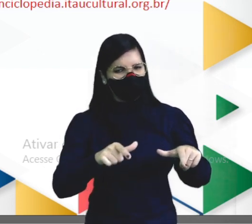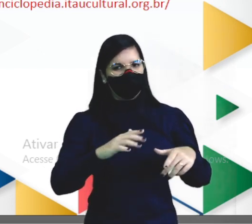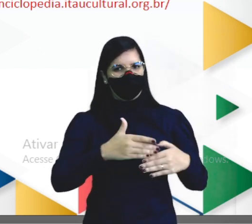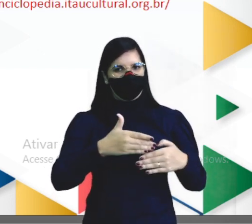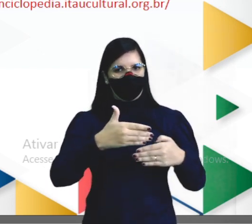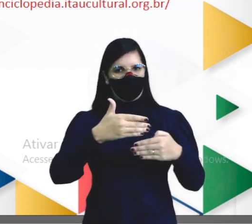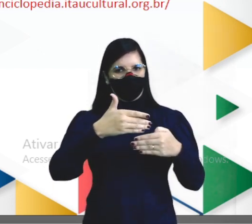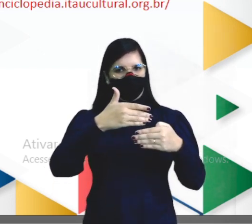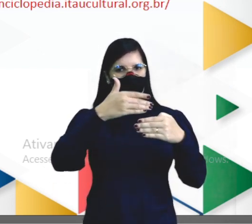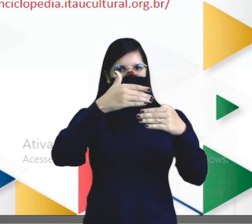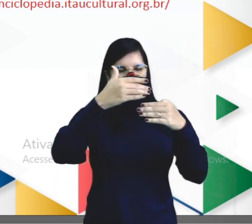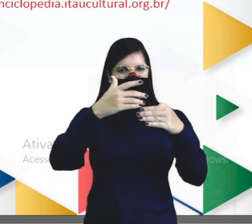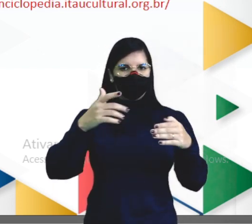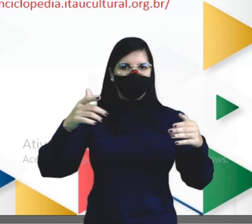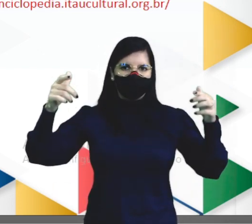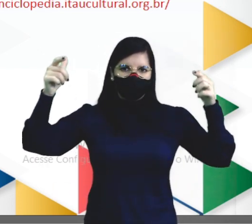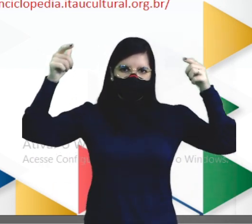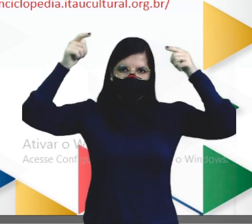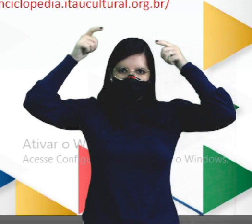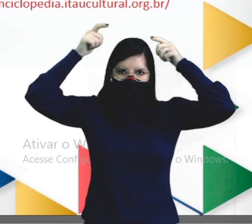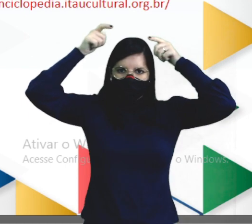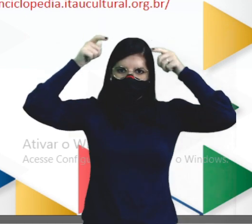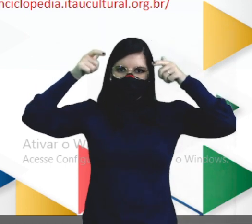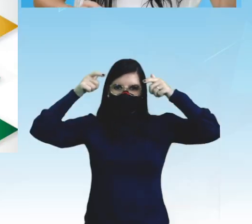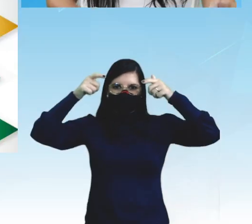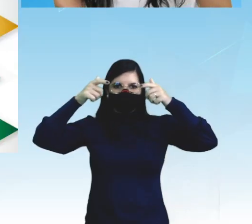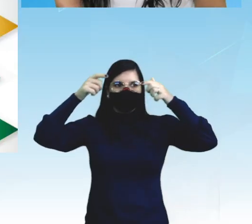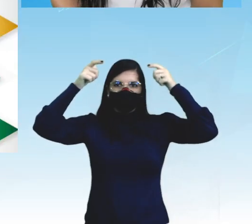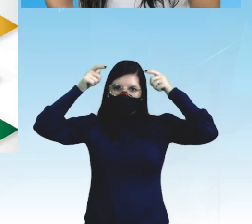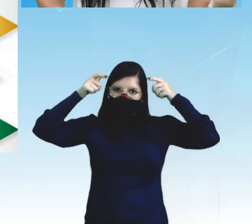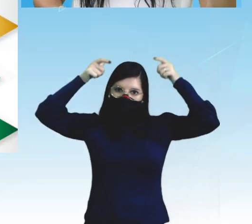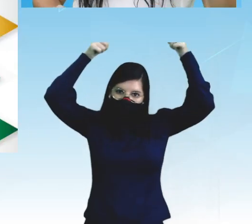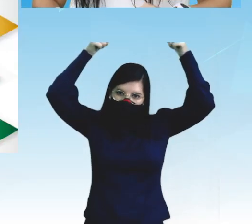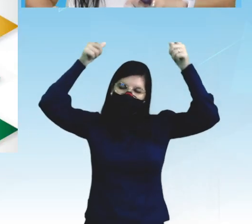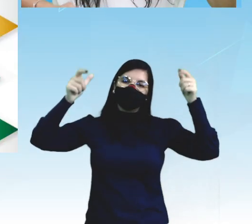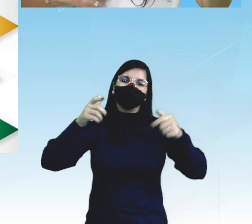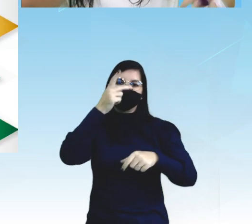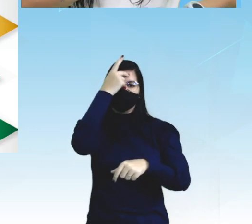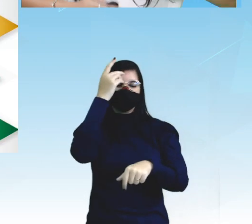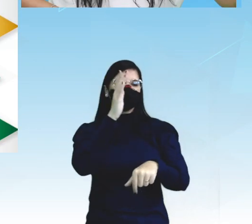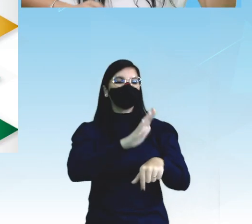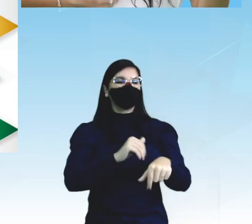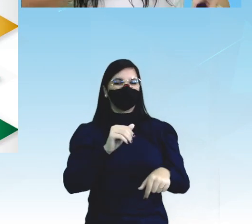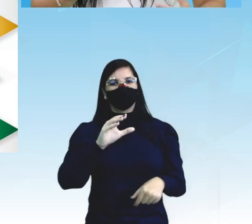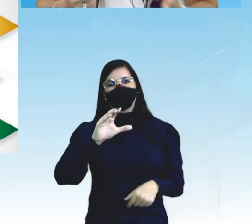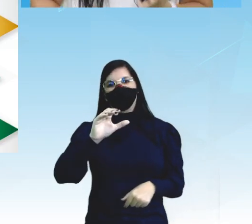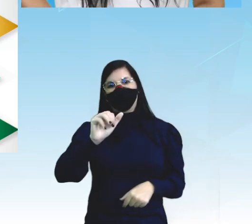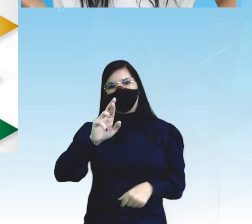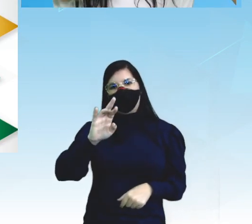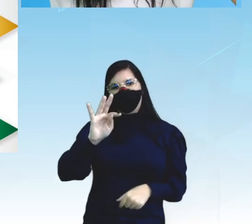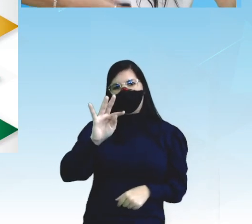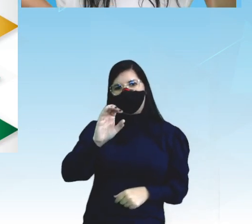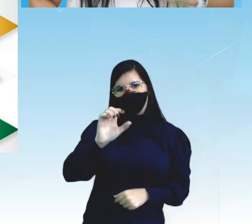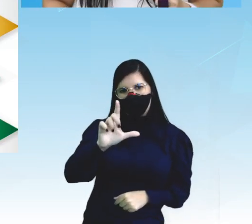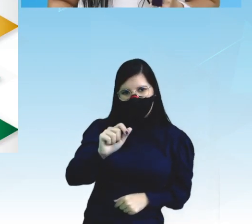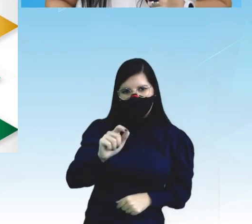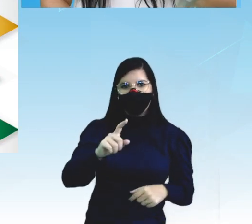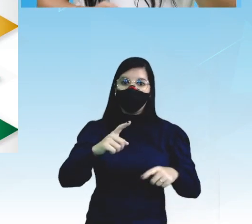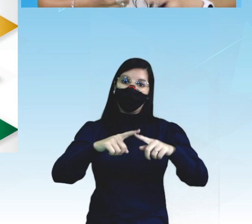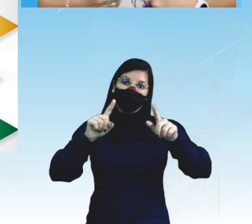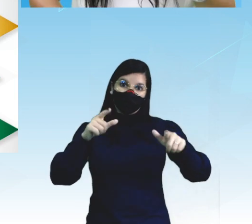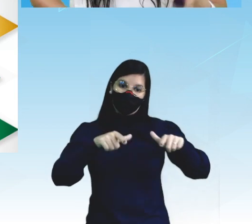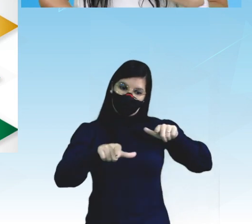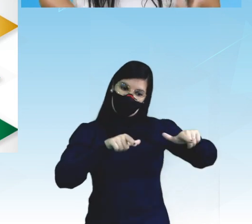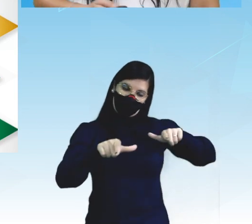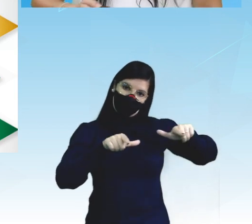civil, né, e usava um chapéu coco, que as pessoas começaram a apelidá-lo de Cartola. Mas, mesmo ele trabalhando na construção civil para se manter,